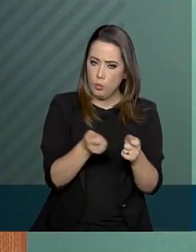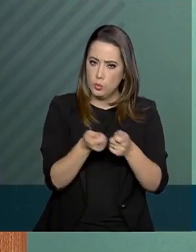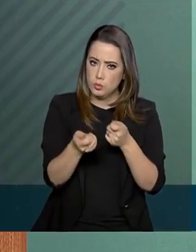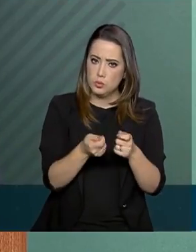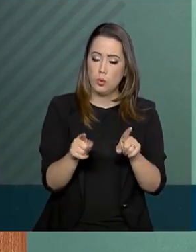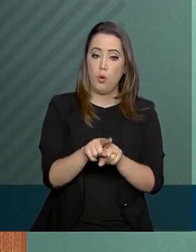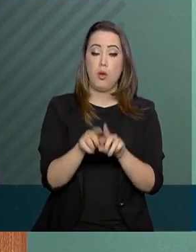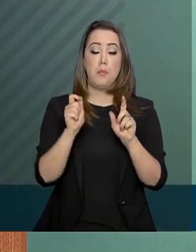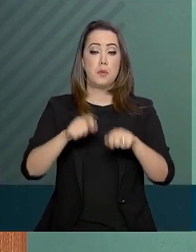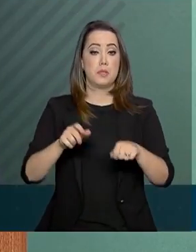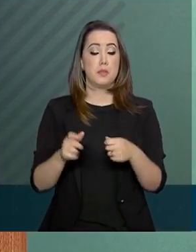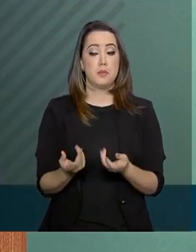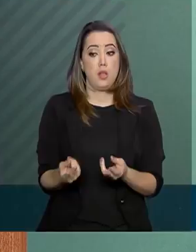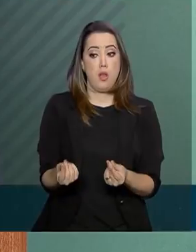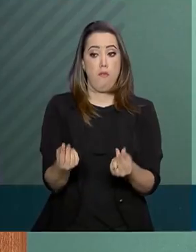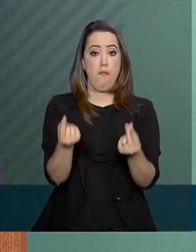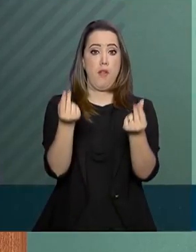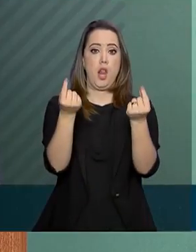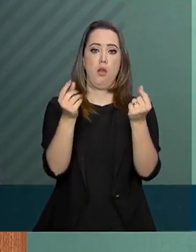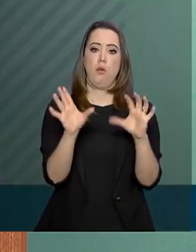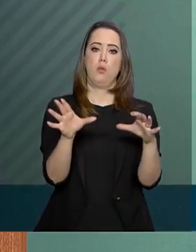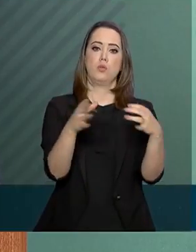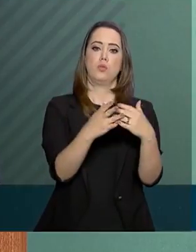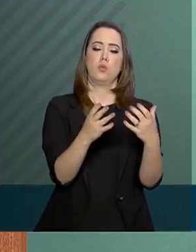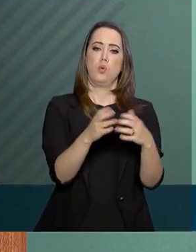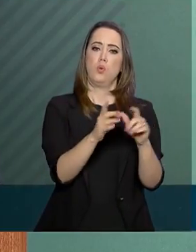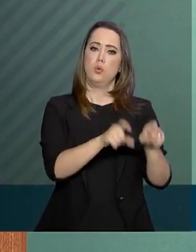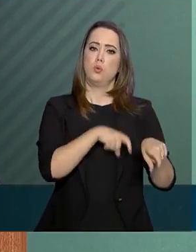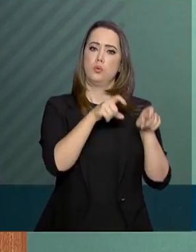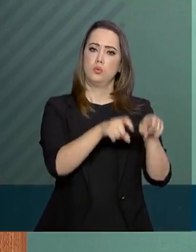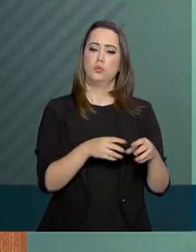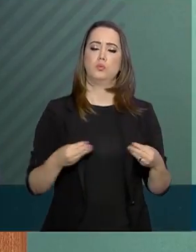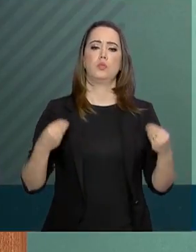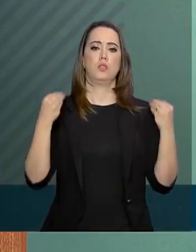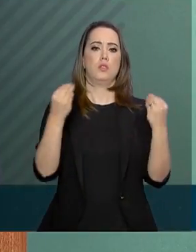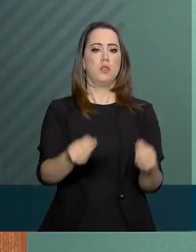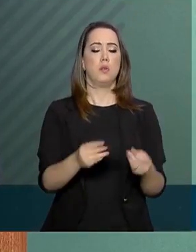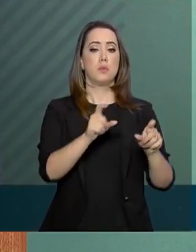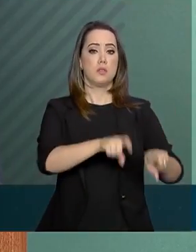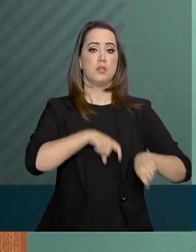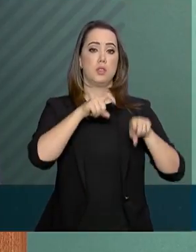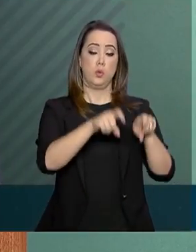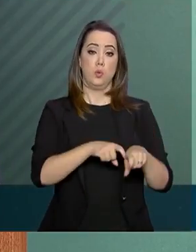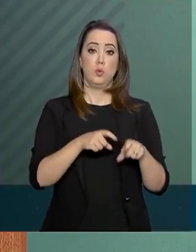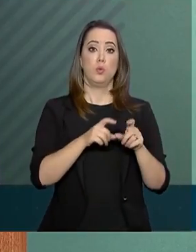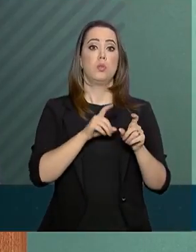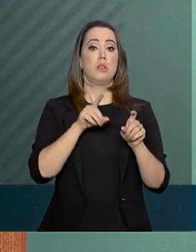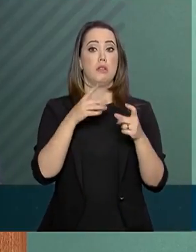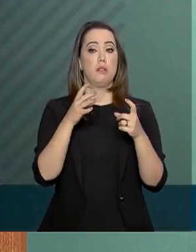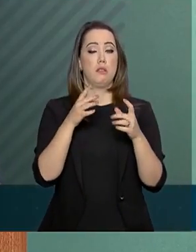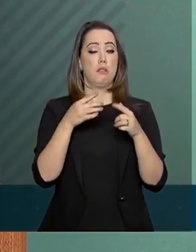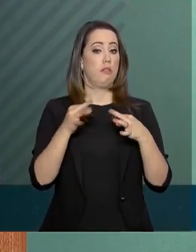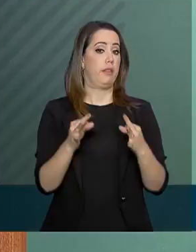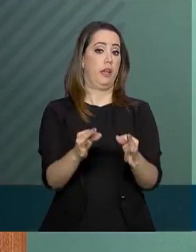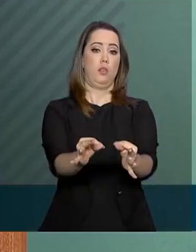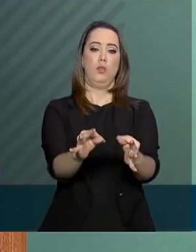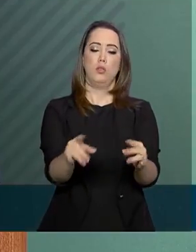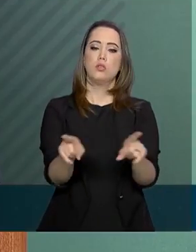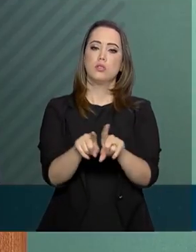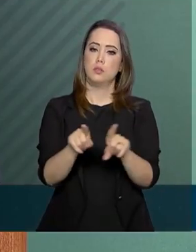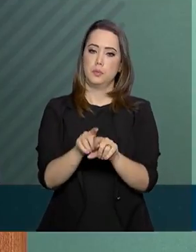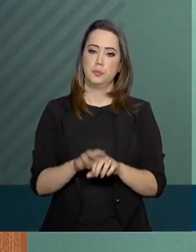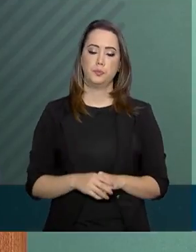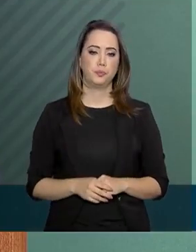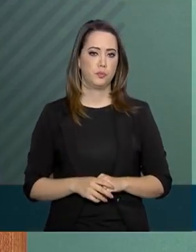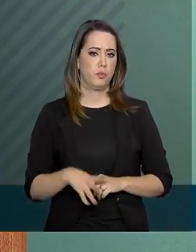valor às cadeias produtivas e da agricultura digital no tocante à